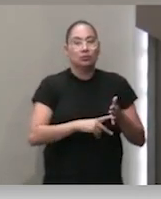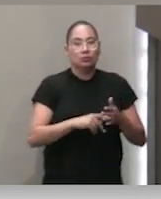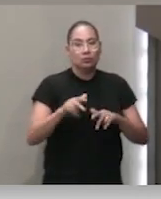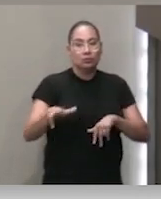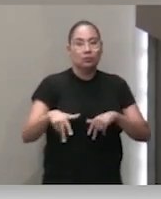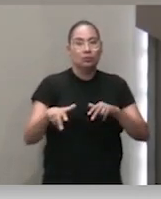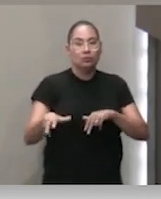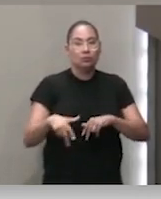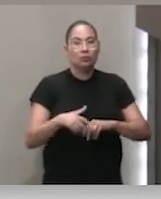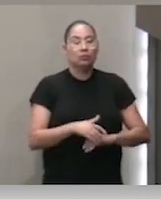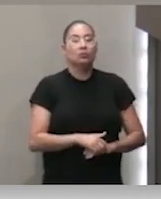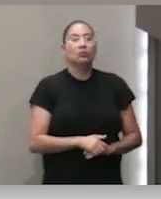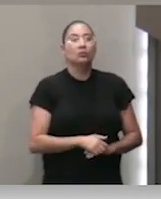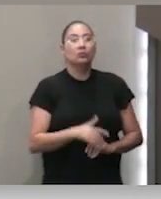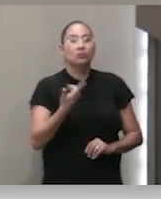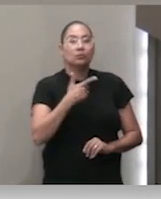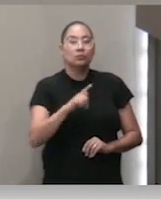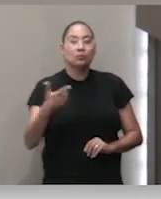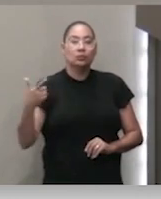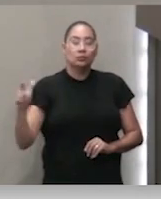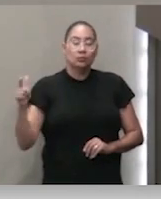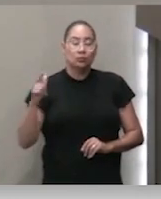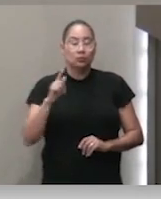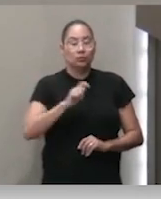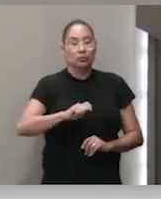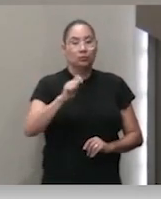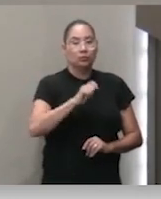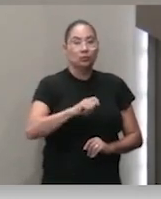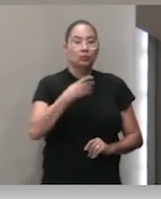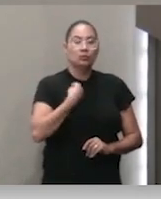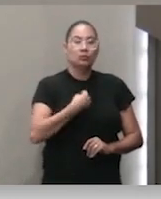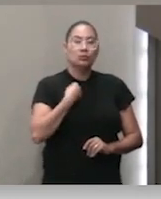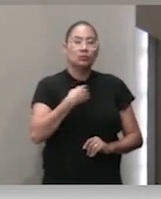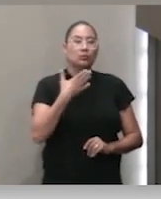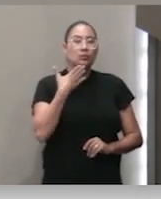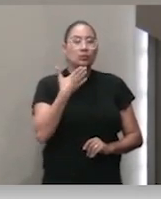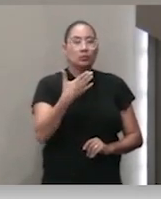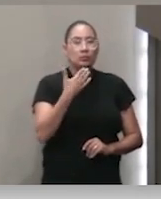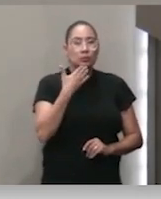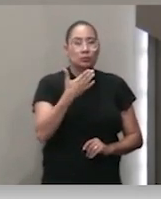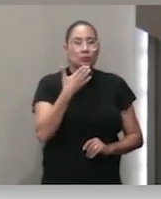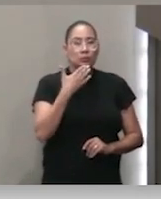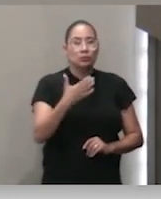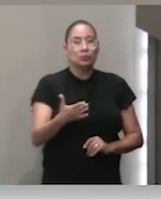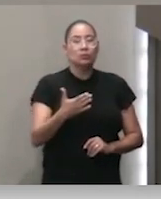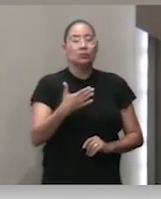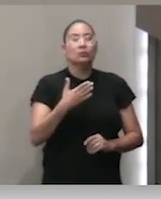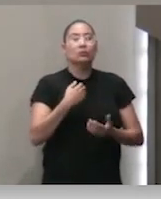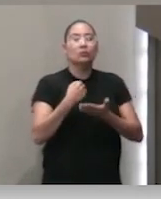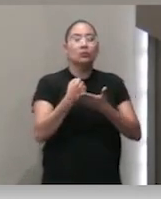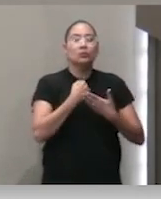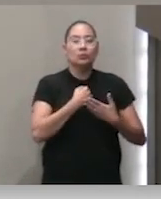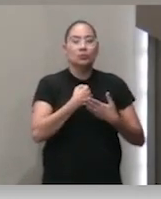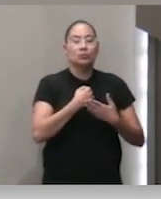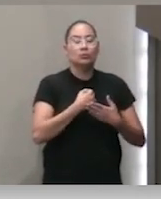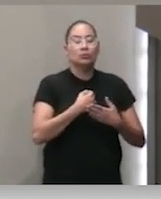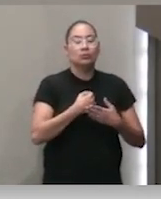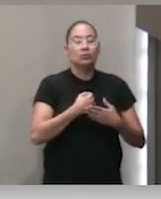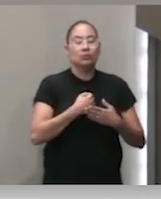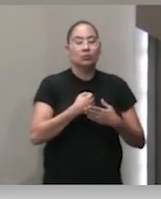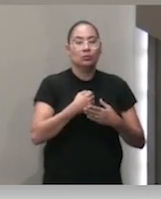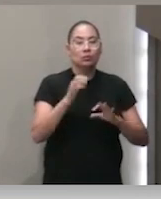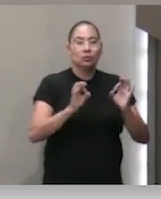Rural, de outras entidades que estão clamando pelo apoio ao projeto de